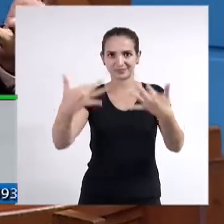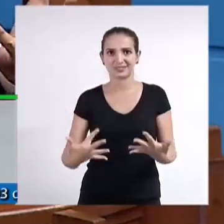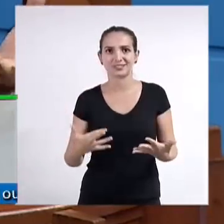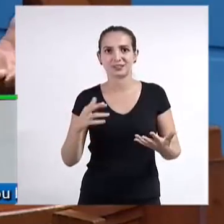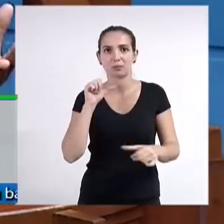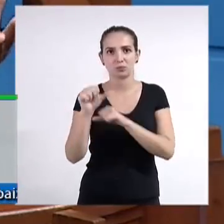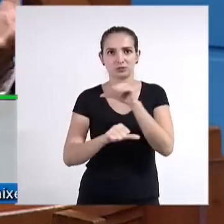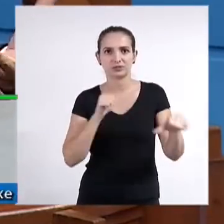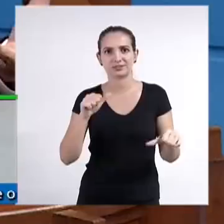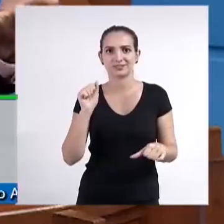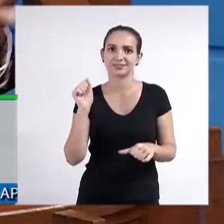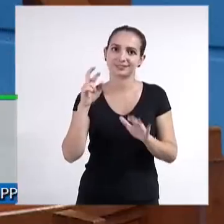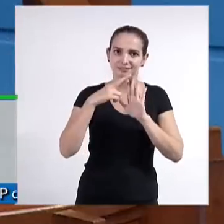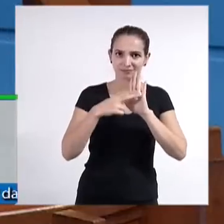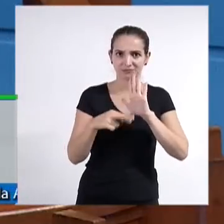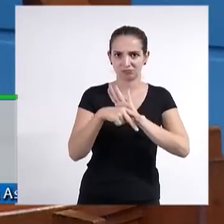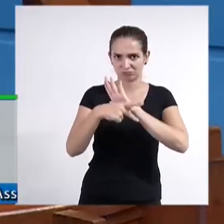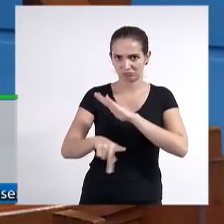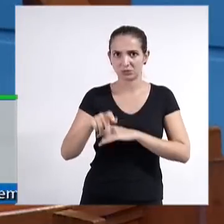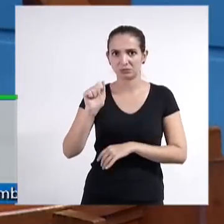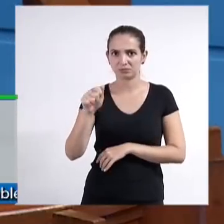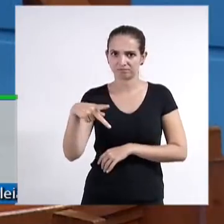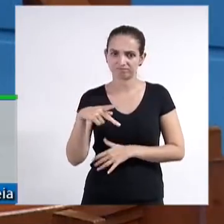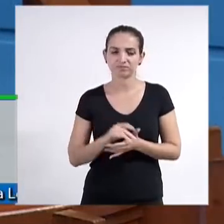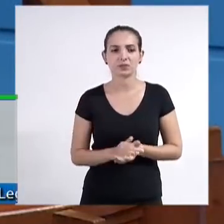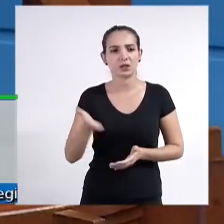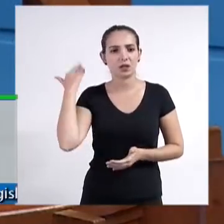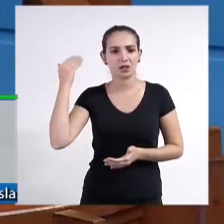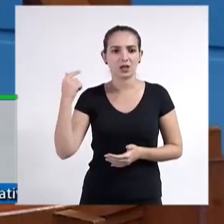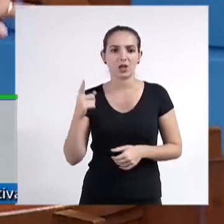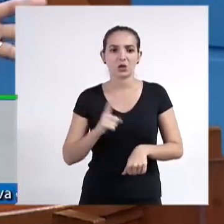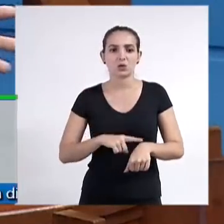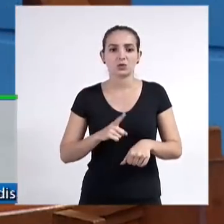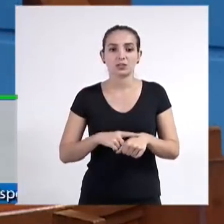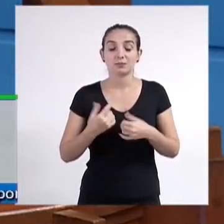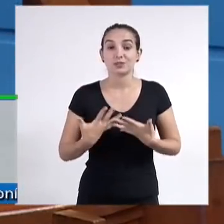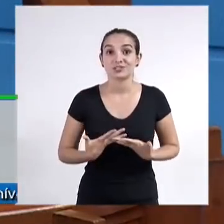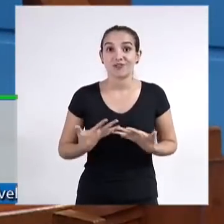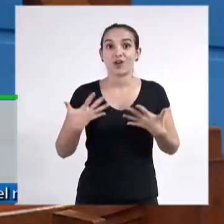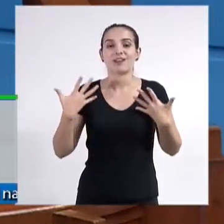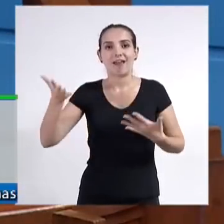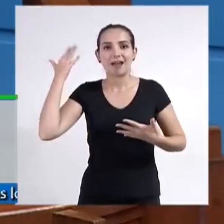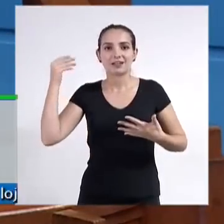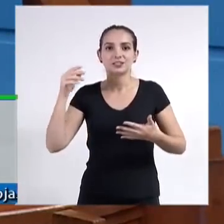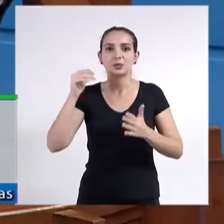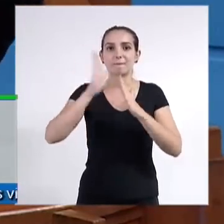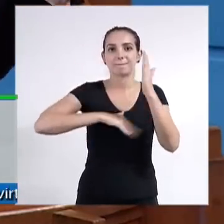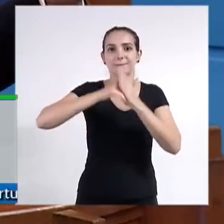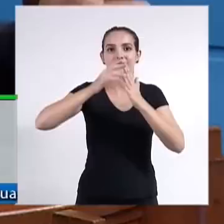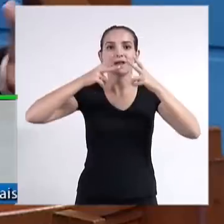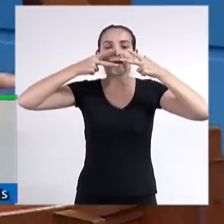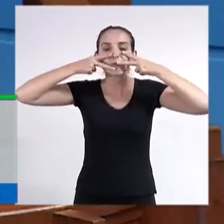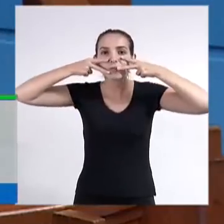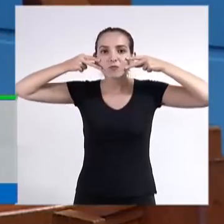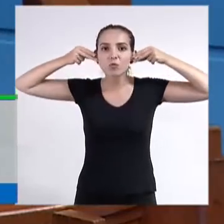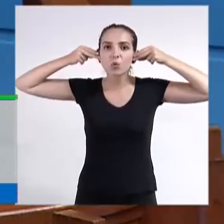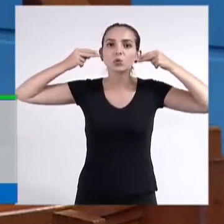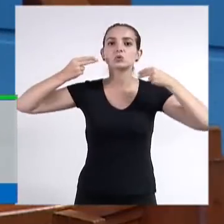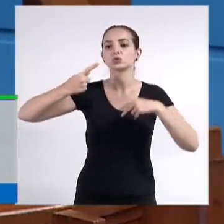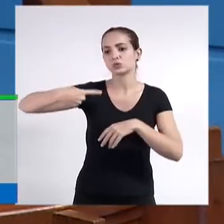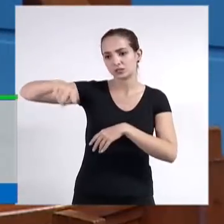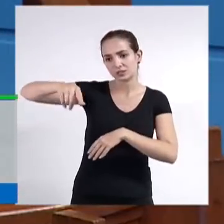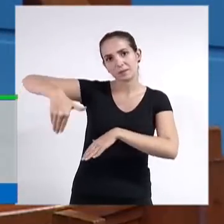Daqueles momentos de euforia, de pintar o rosto, de ir para as